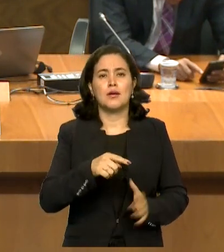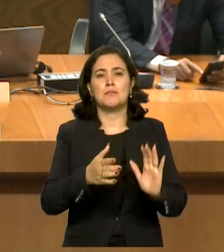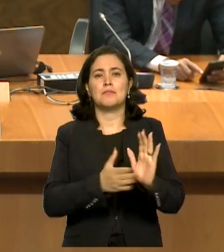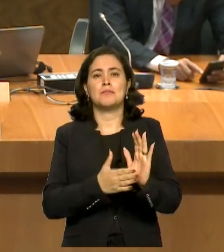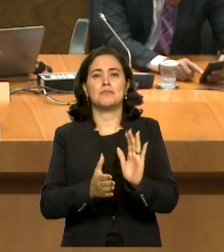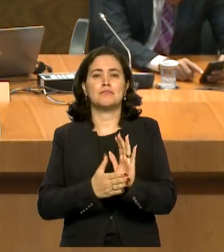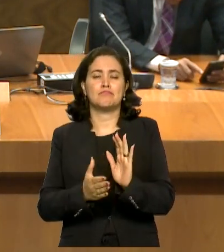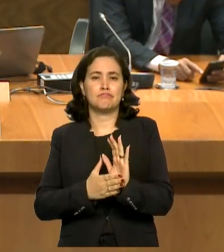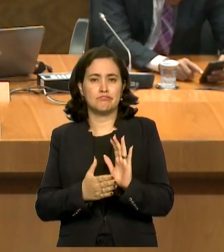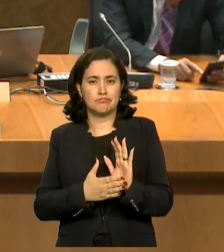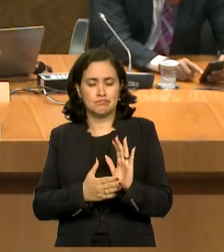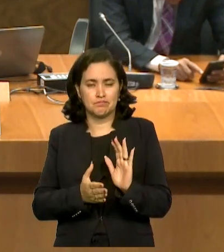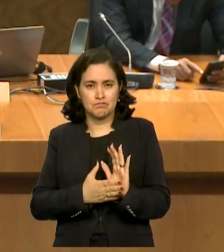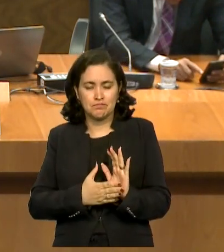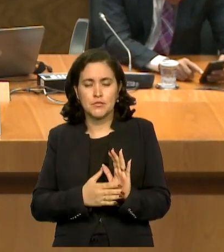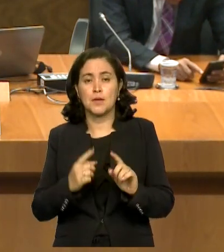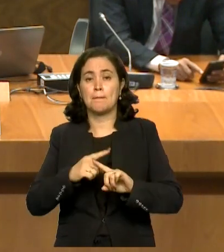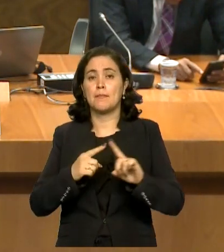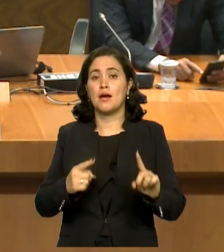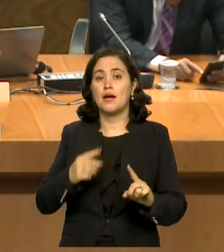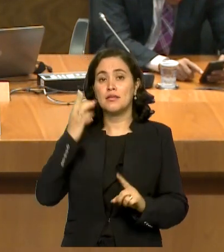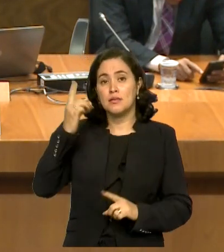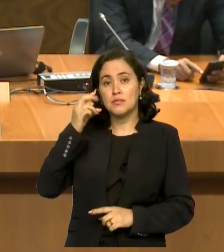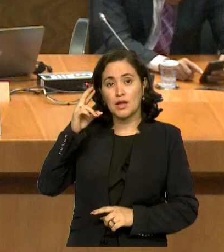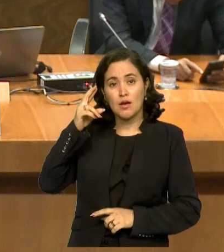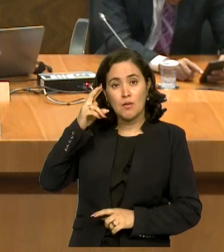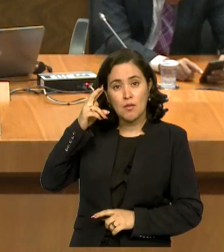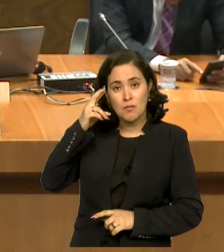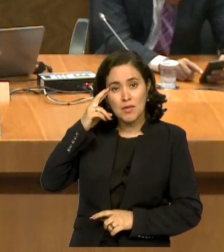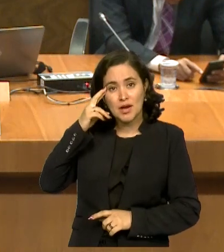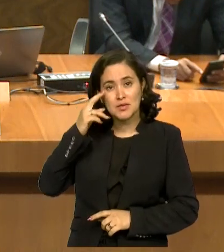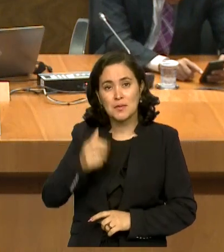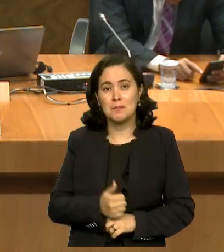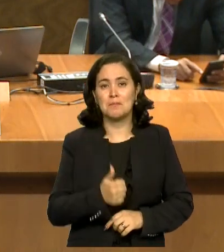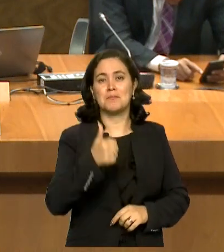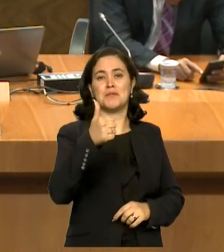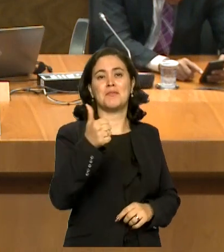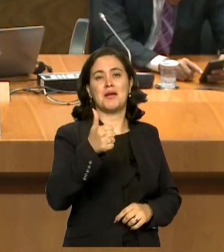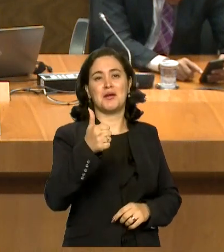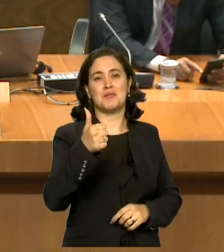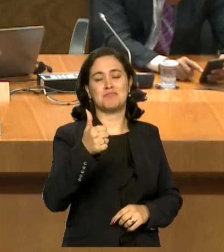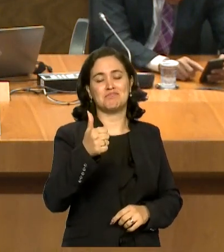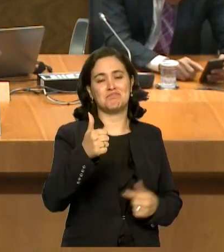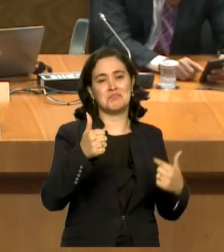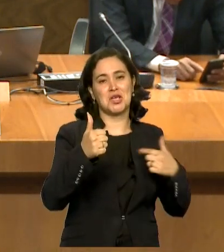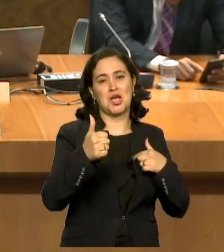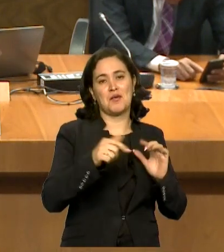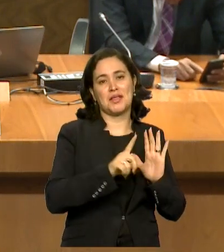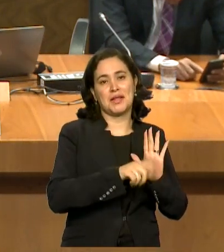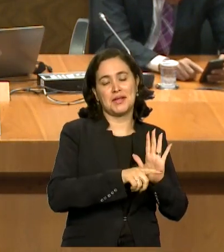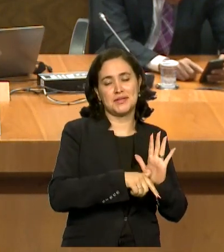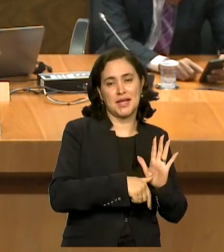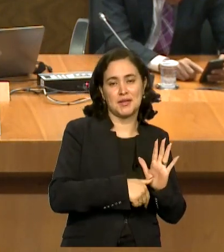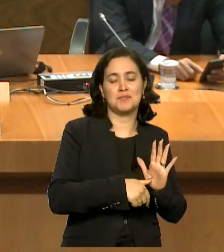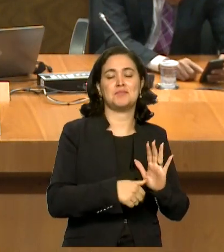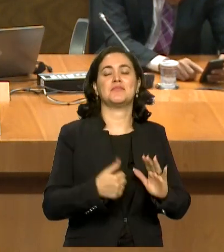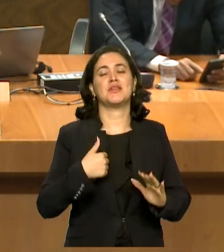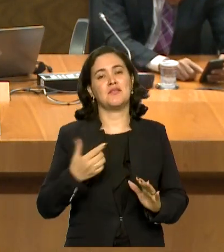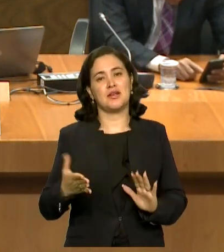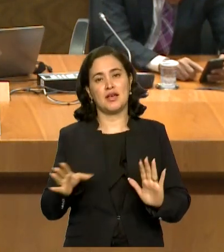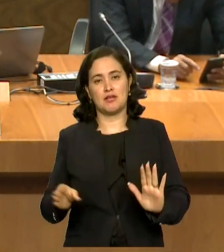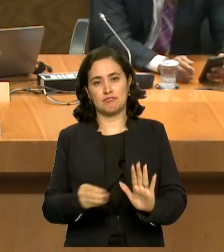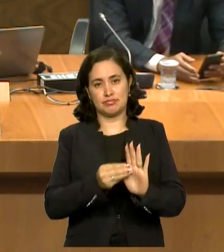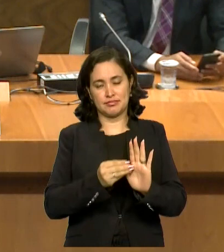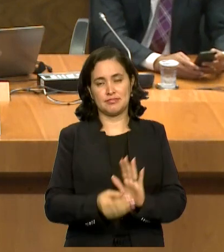na minha frente. Então eu peço ao deputado Roberto Costa não se opuser para valorizar os servidores do Poder Judiciário do Maranhão.